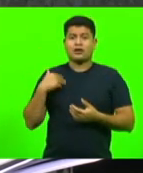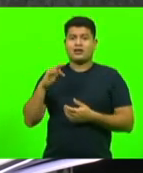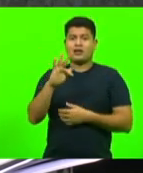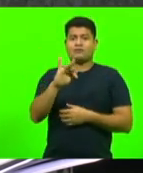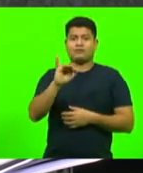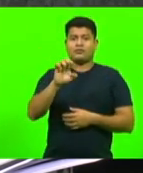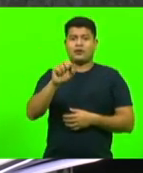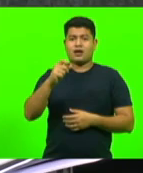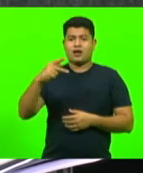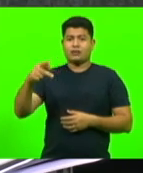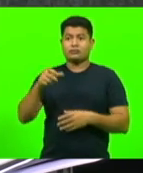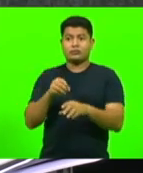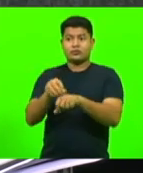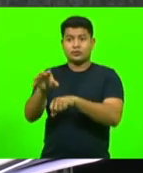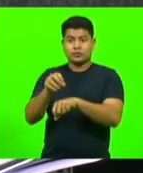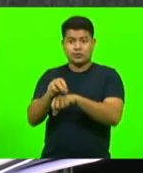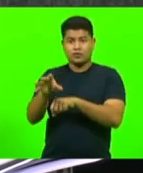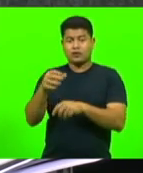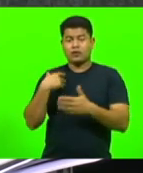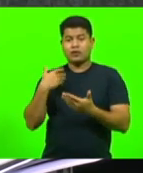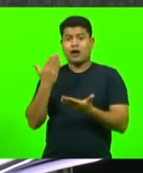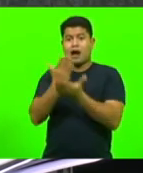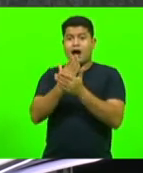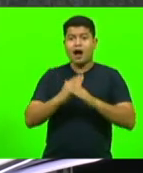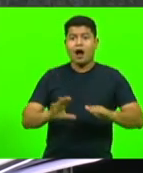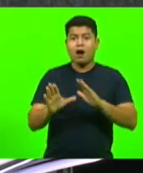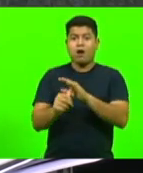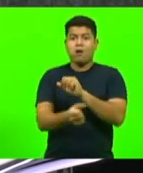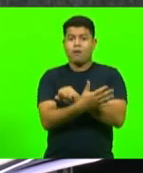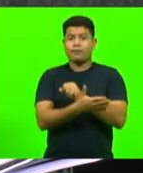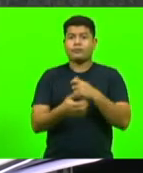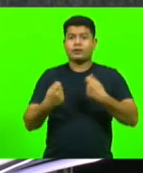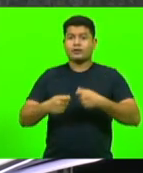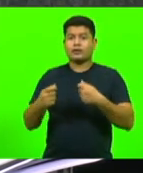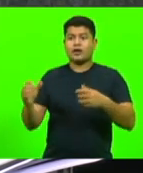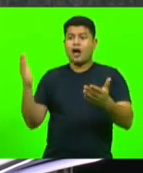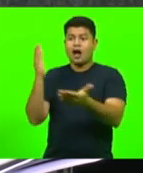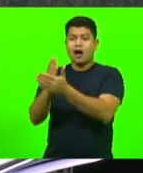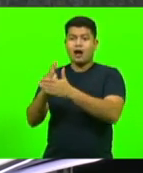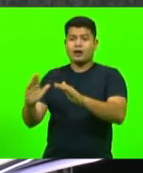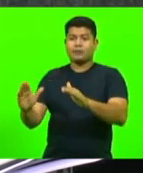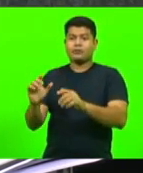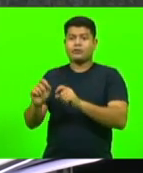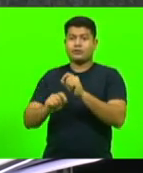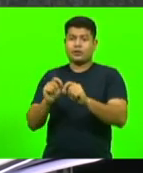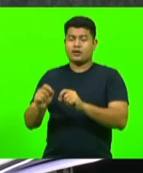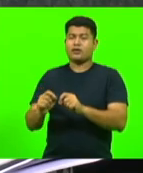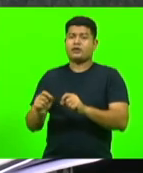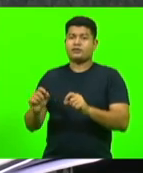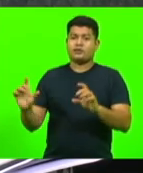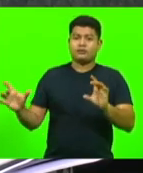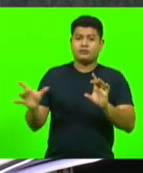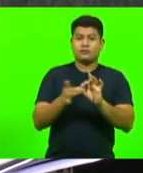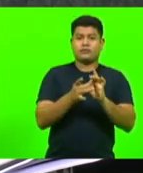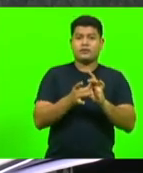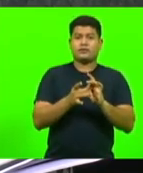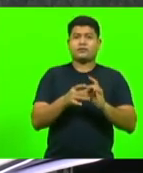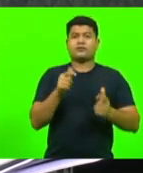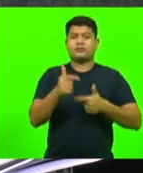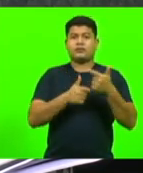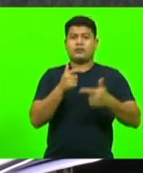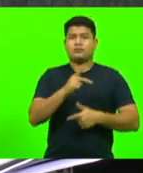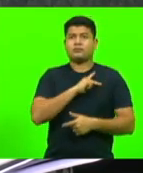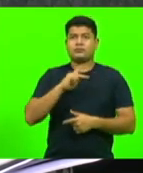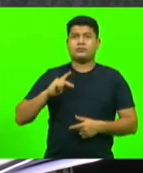sugere e para se eliminar a corrupção a gente tem que eliminar as pessoas sem vínculo com o serviço público e é